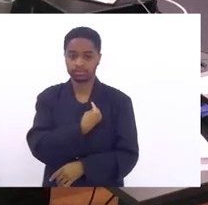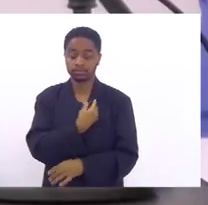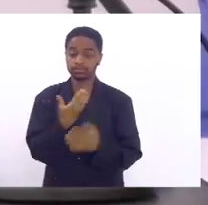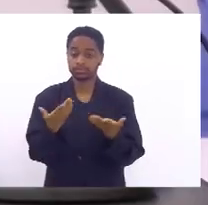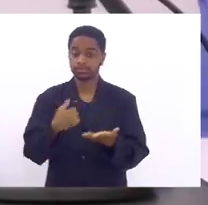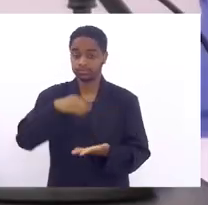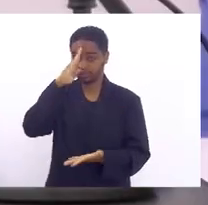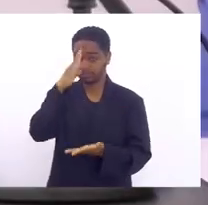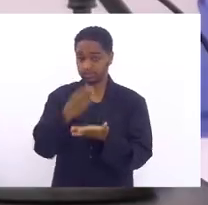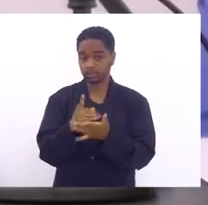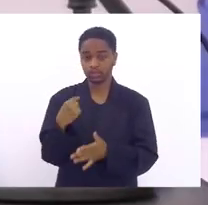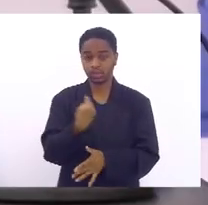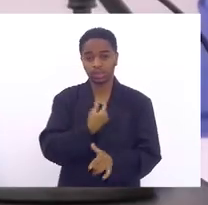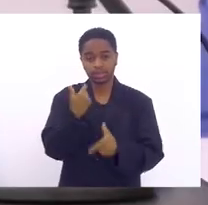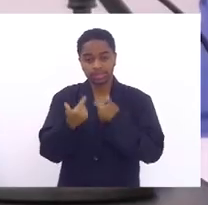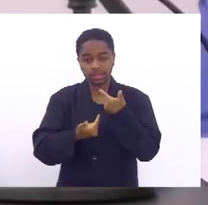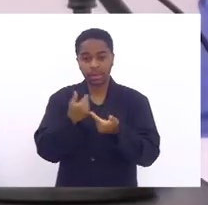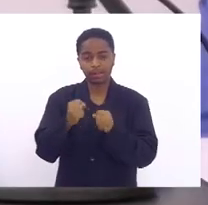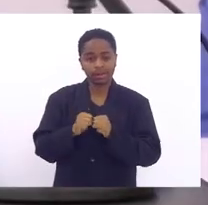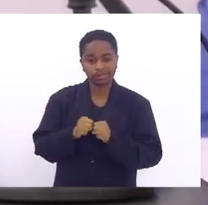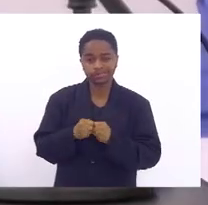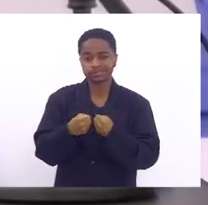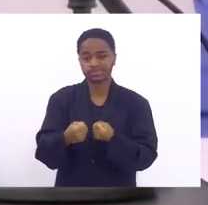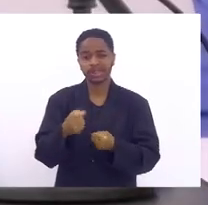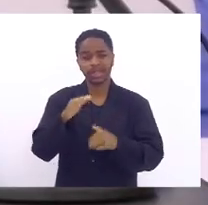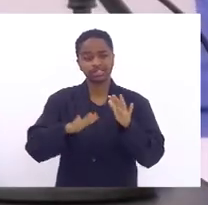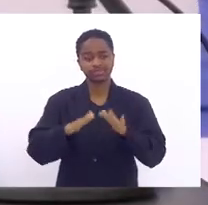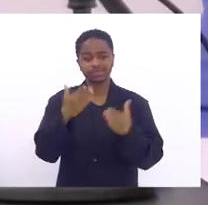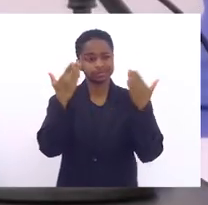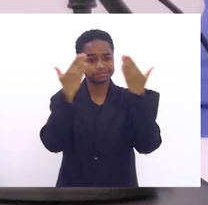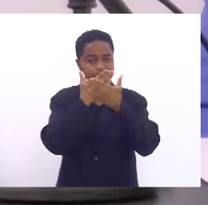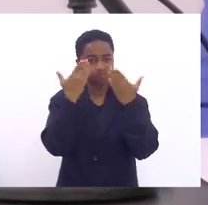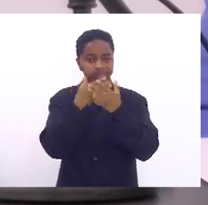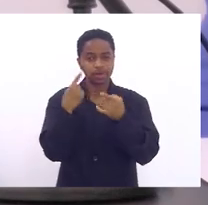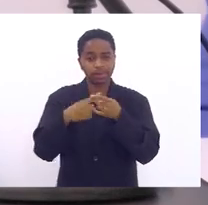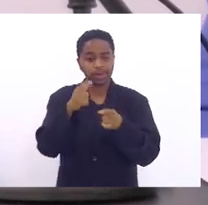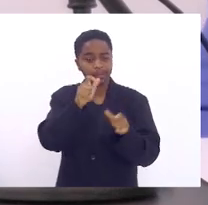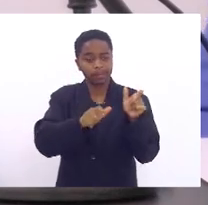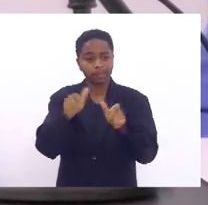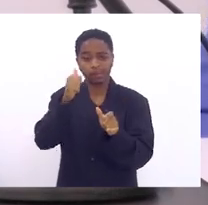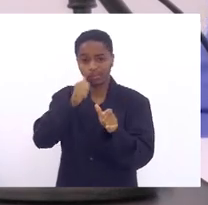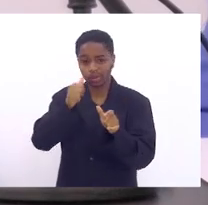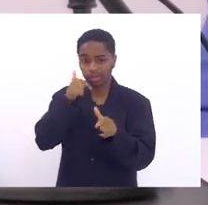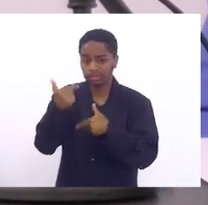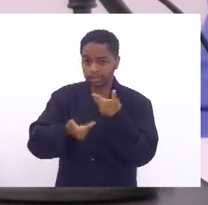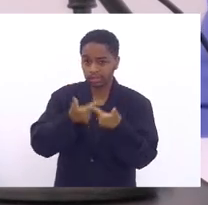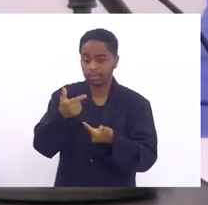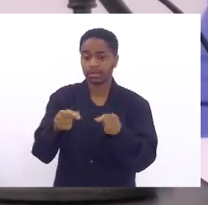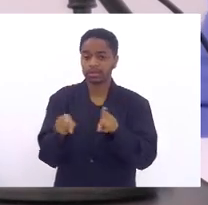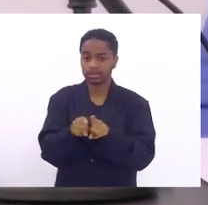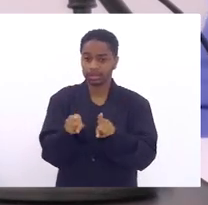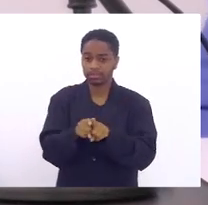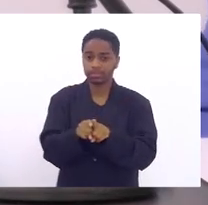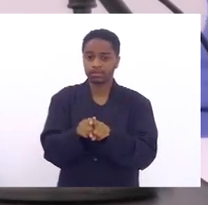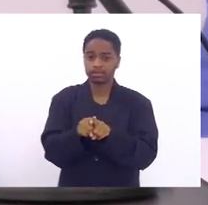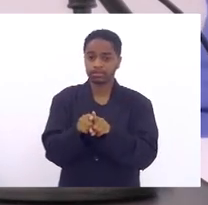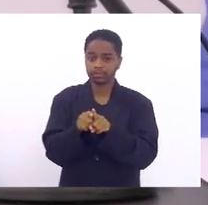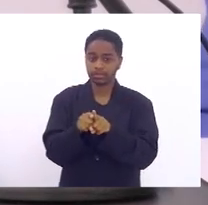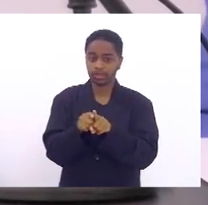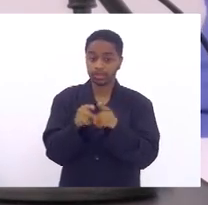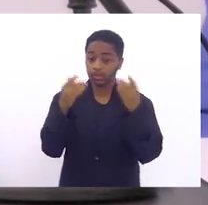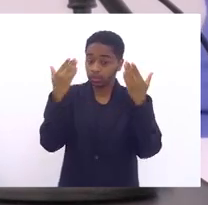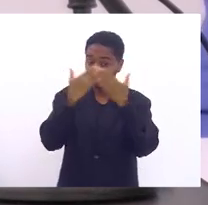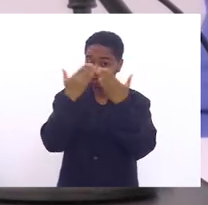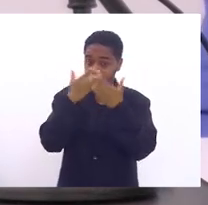nosso trabalho de formiguinha tão invisibilizado né trabalho feito por mulheres também um trabalho que É invisibilizado nos